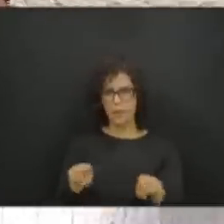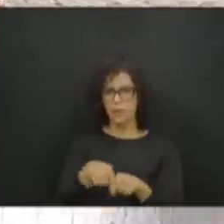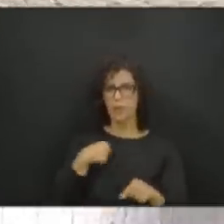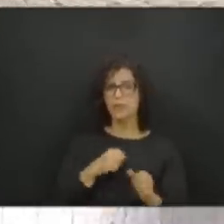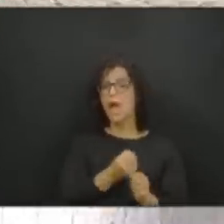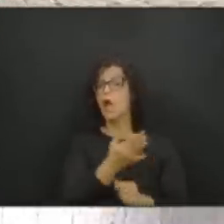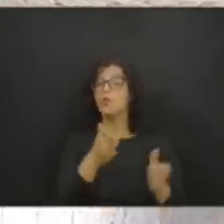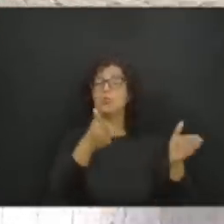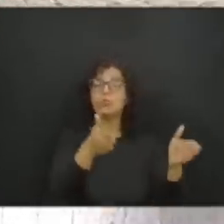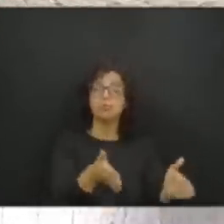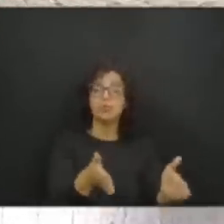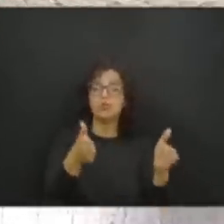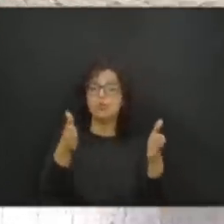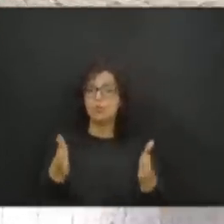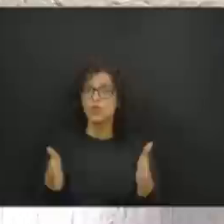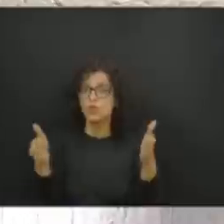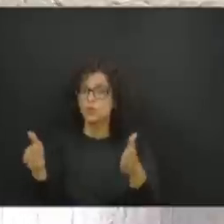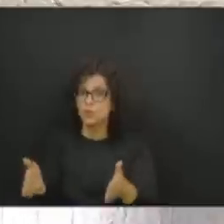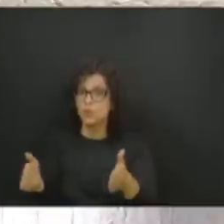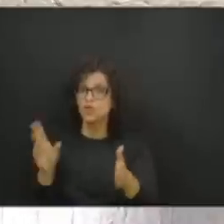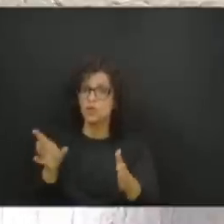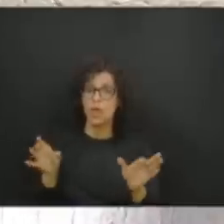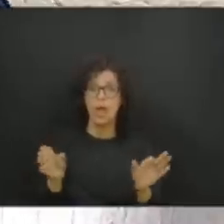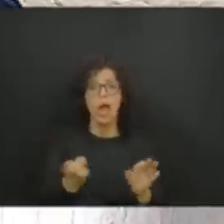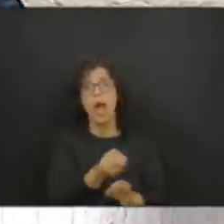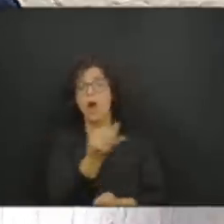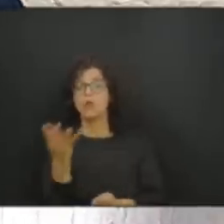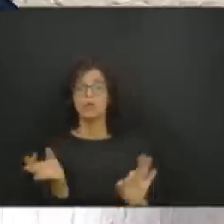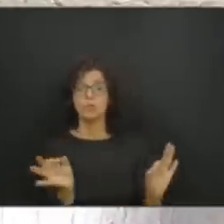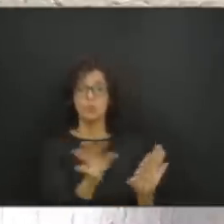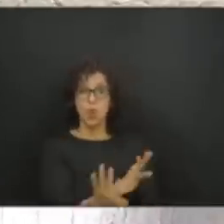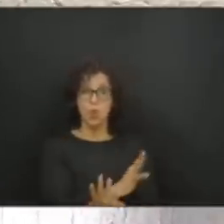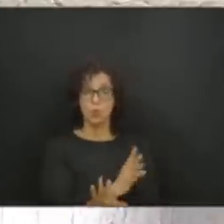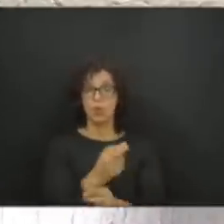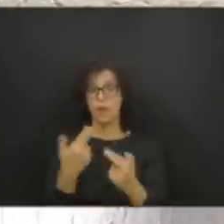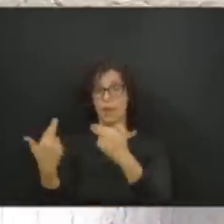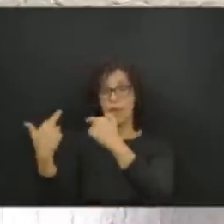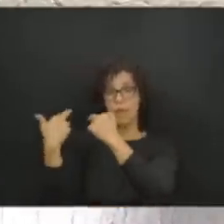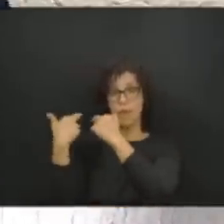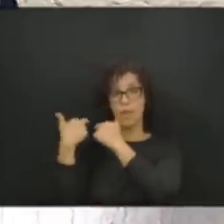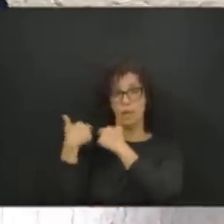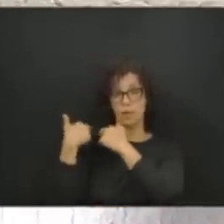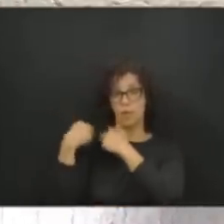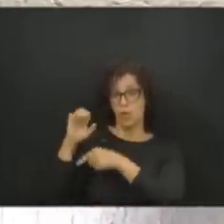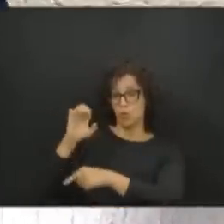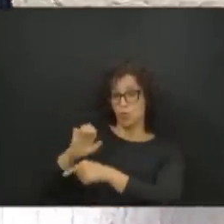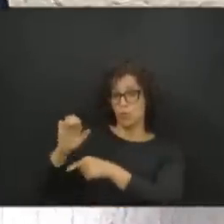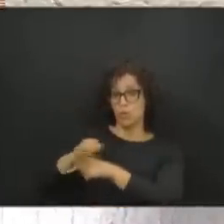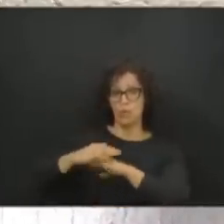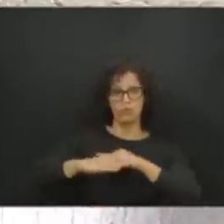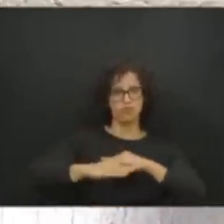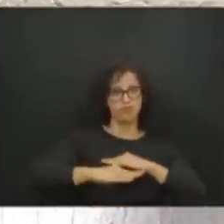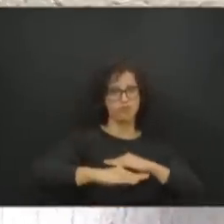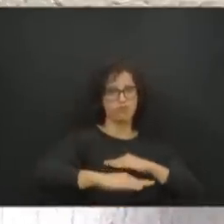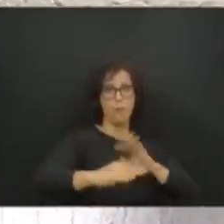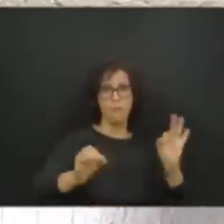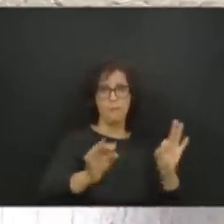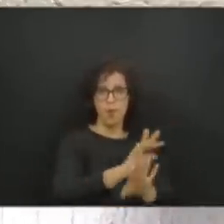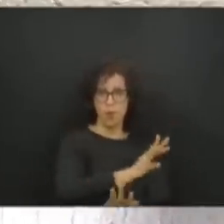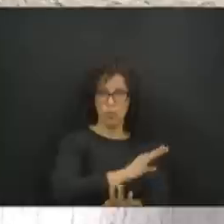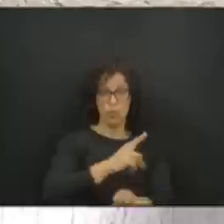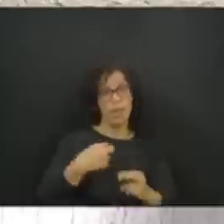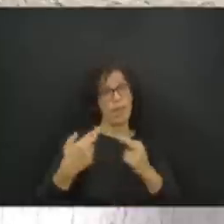alguns lotes que foram entregues aquilo que tá de responsabilidade do Estado está pavimentada tá